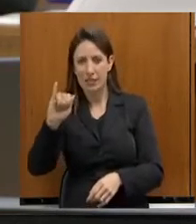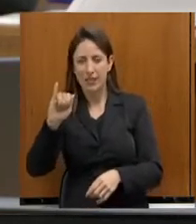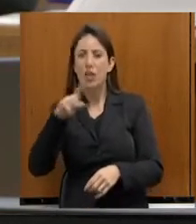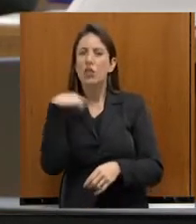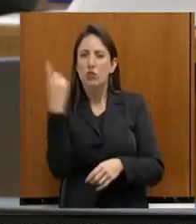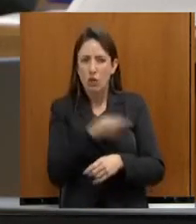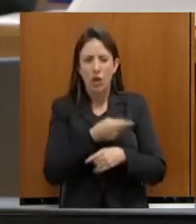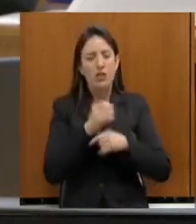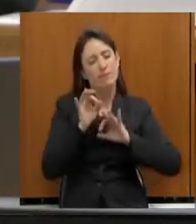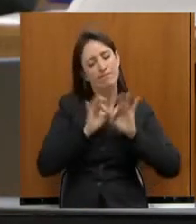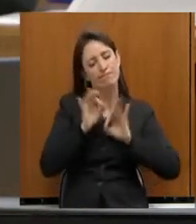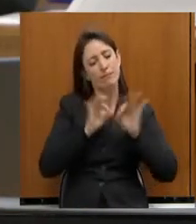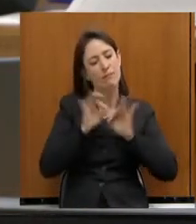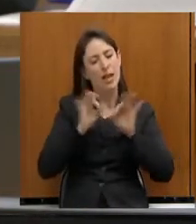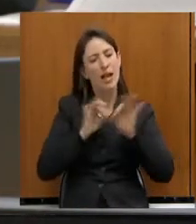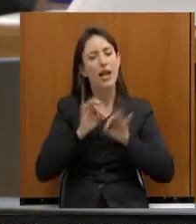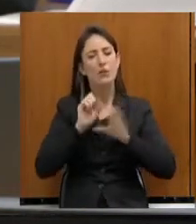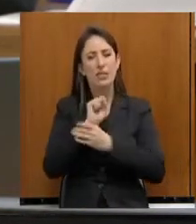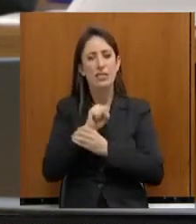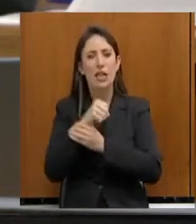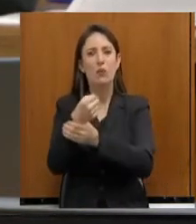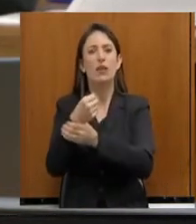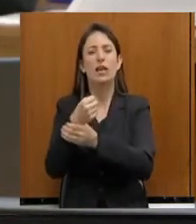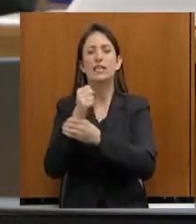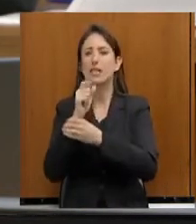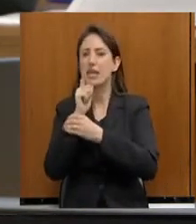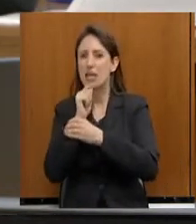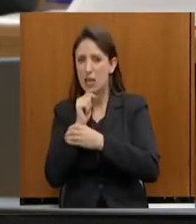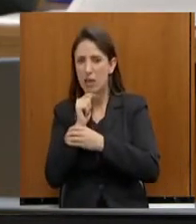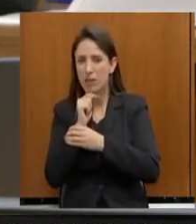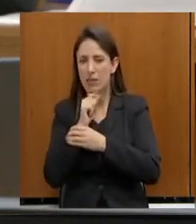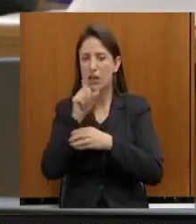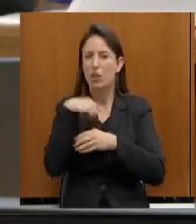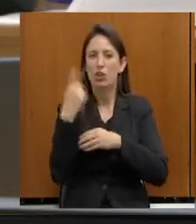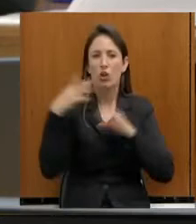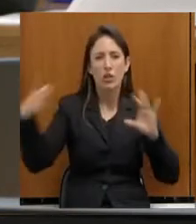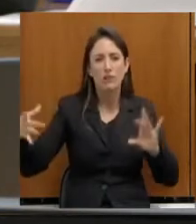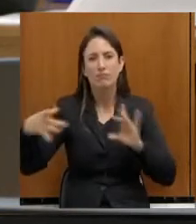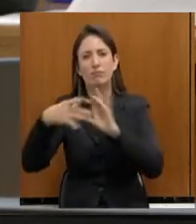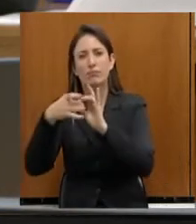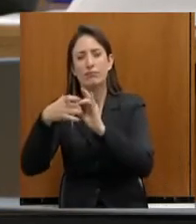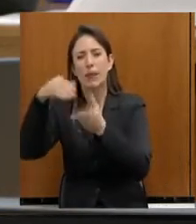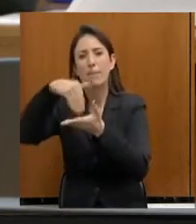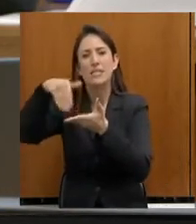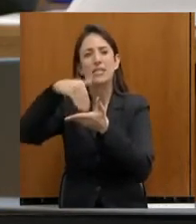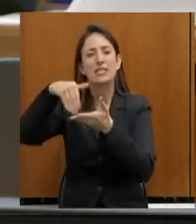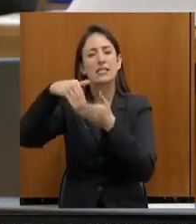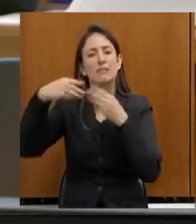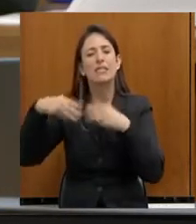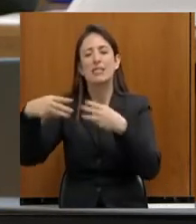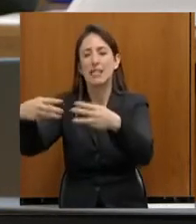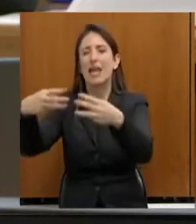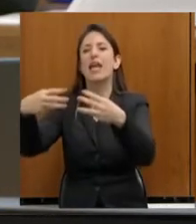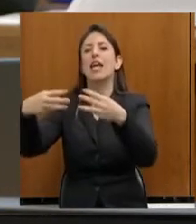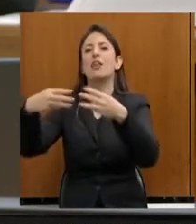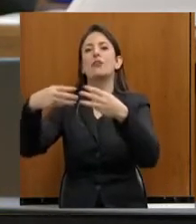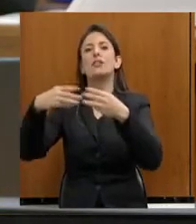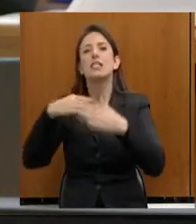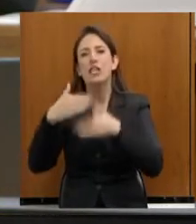um plano de segurança hídrica a partir de uma cooperação que fizemos com o ministério desenvolvimento Regional para